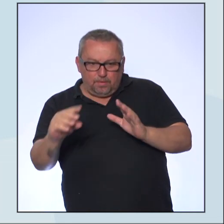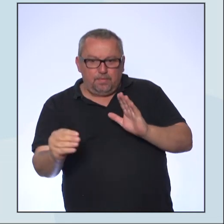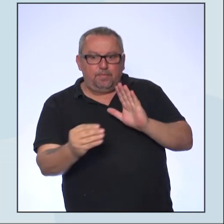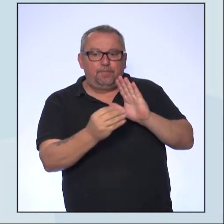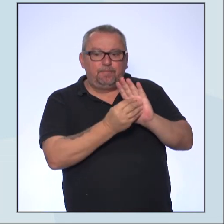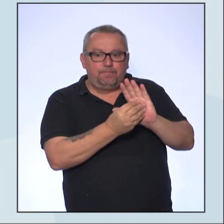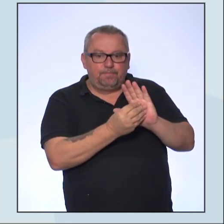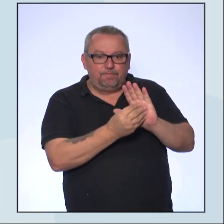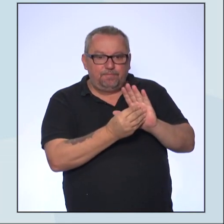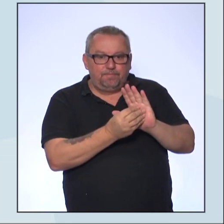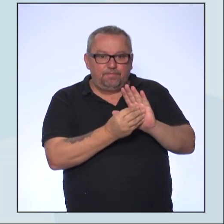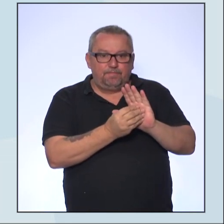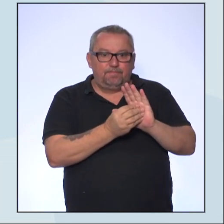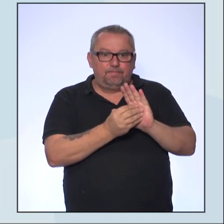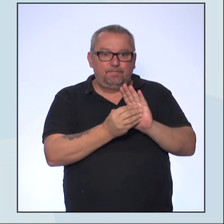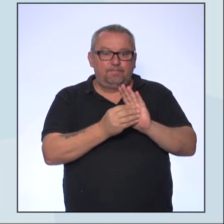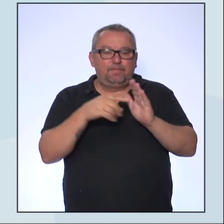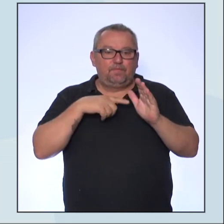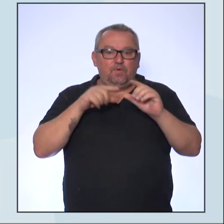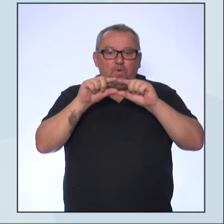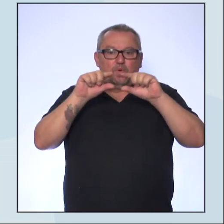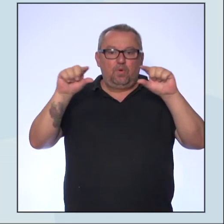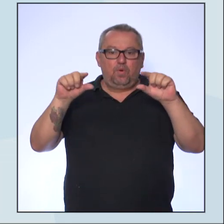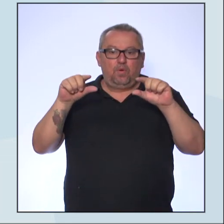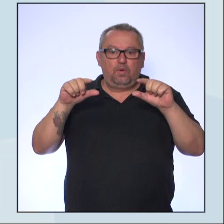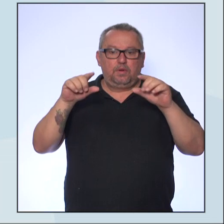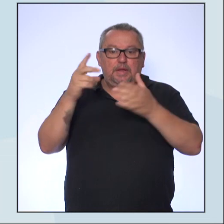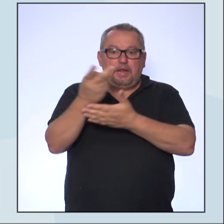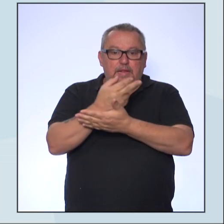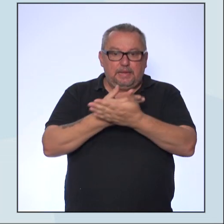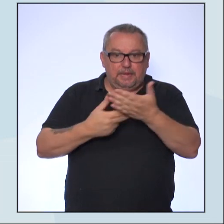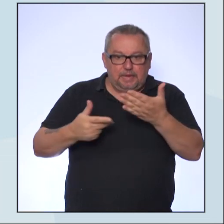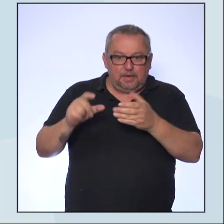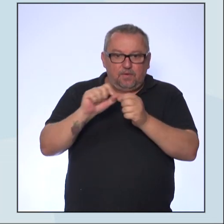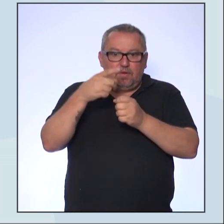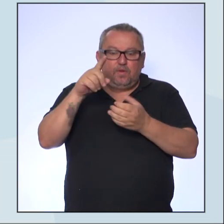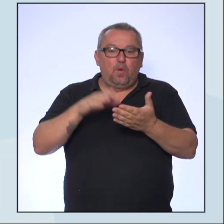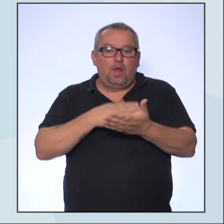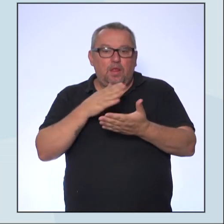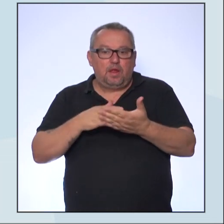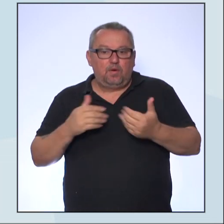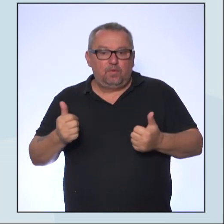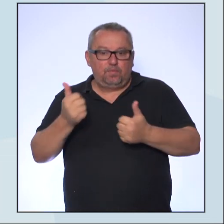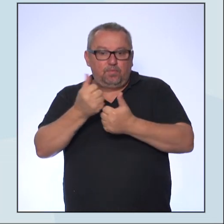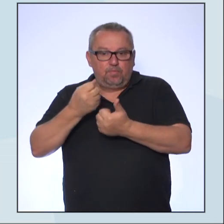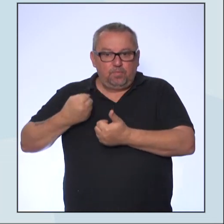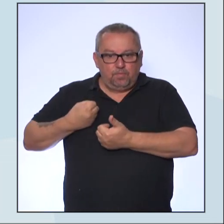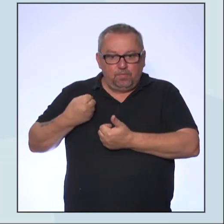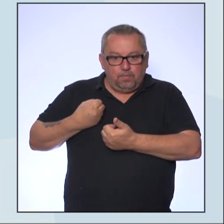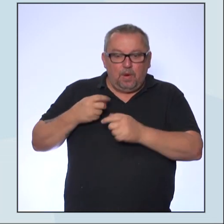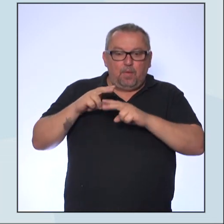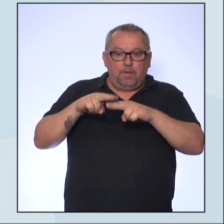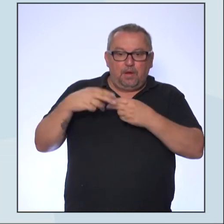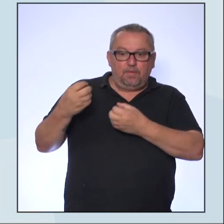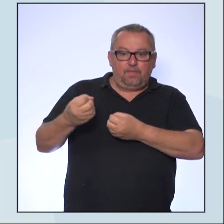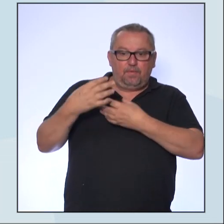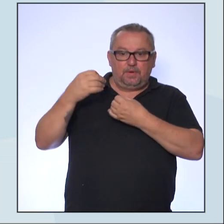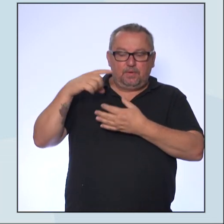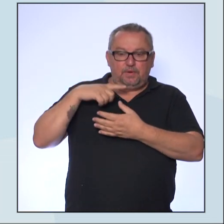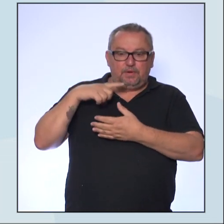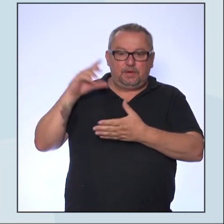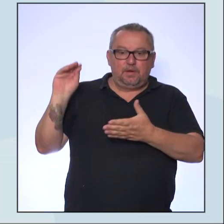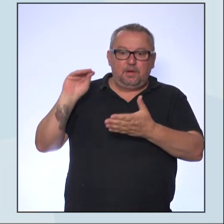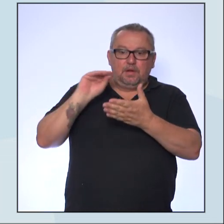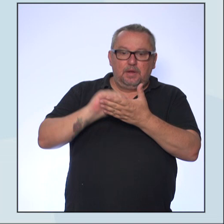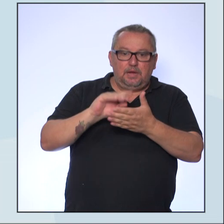Então tá assim, deixe o fluxograma em seu caderno, substitua os números pelas informações que